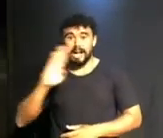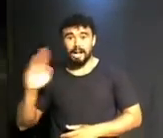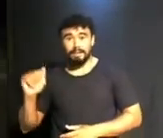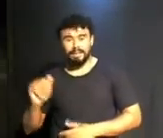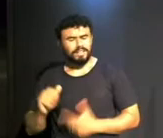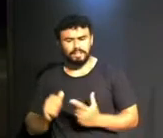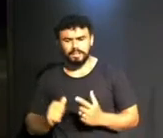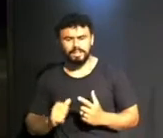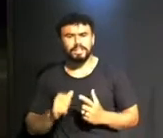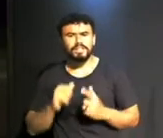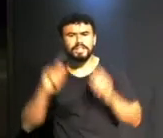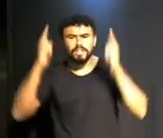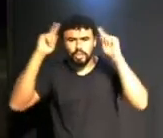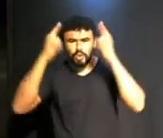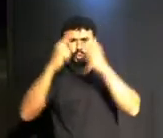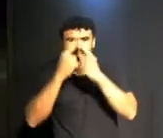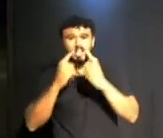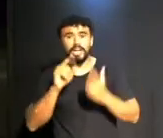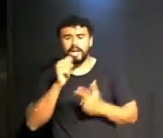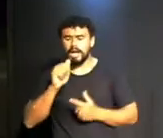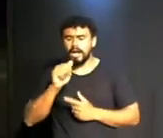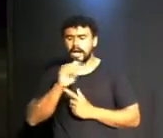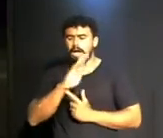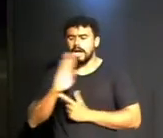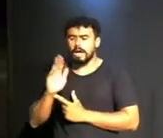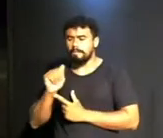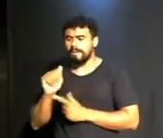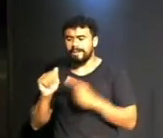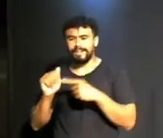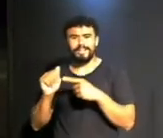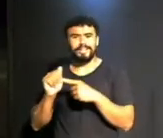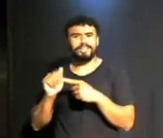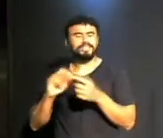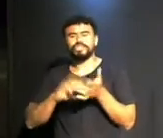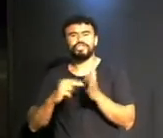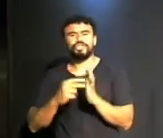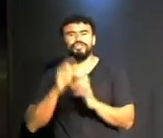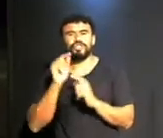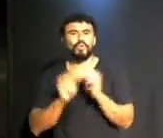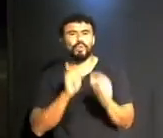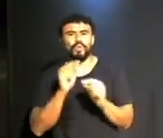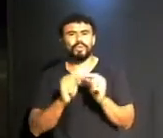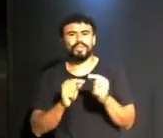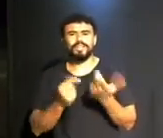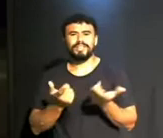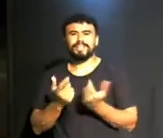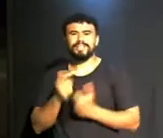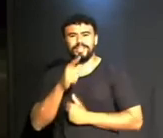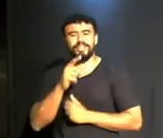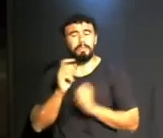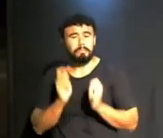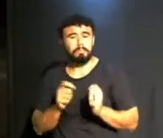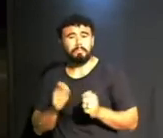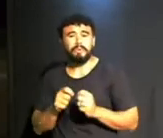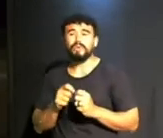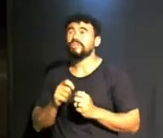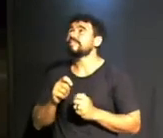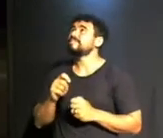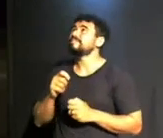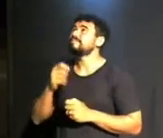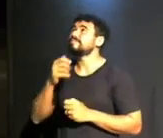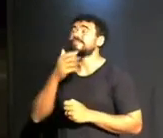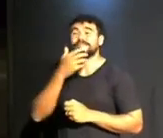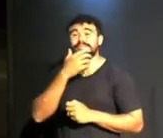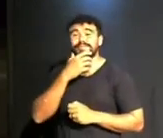deixa eu explicar no grego aba é o que mais se aproxima do ter o uso Você pode chamar um